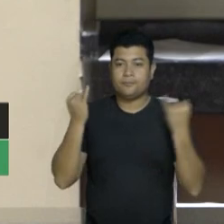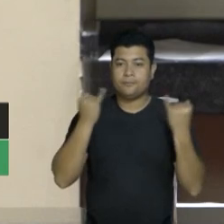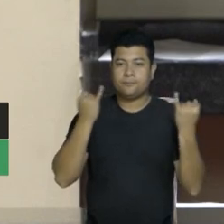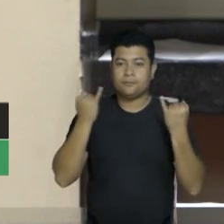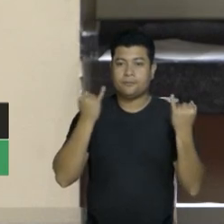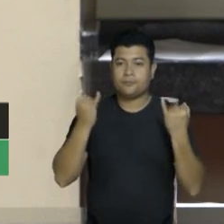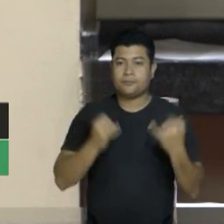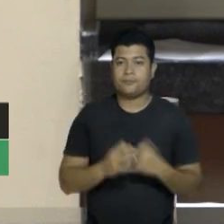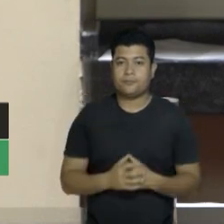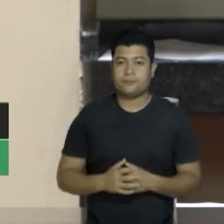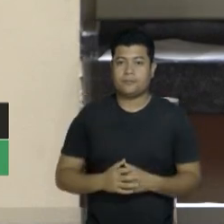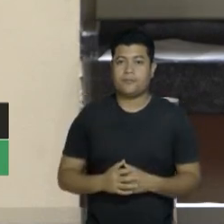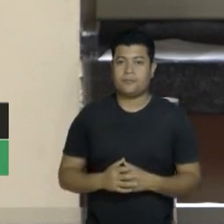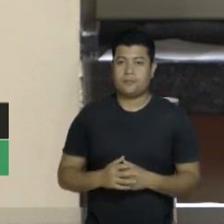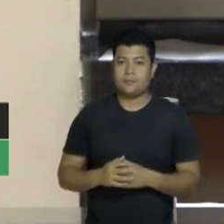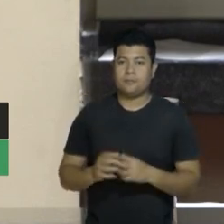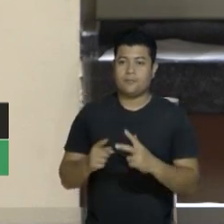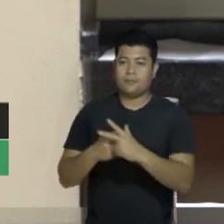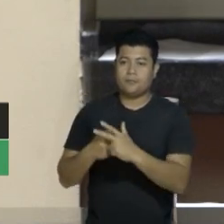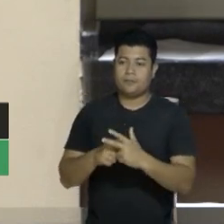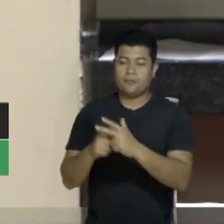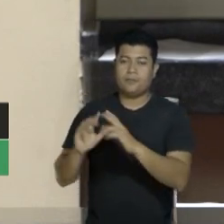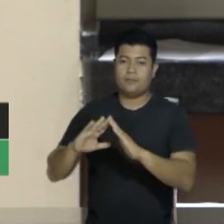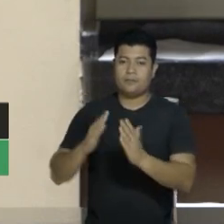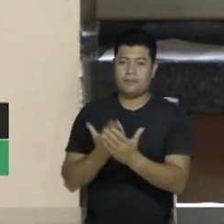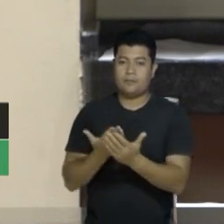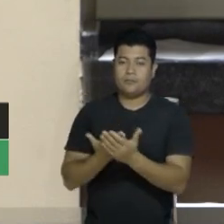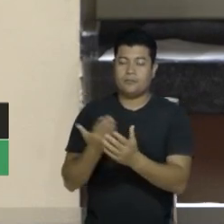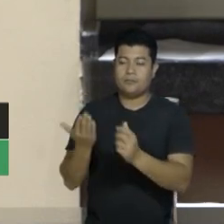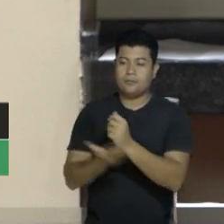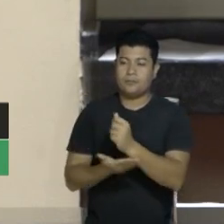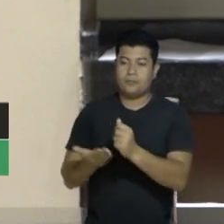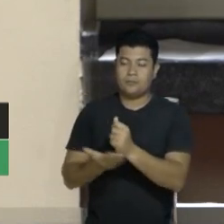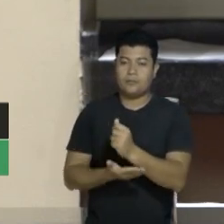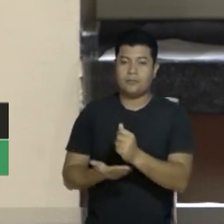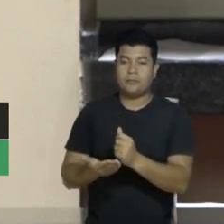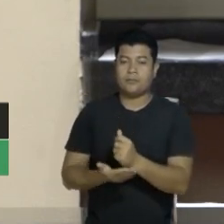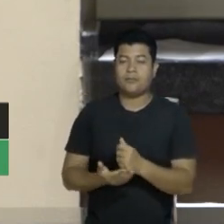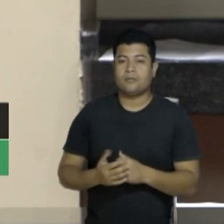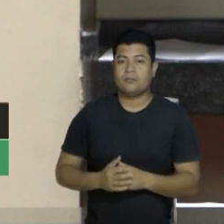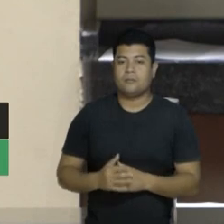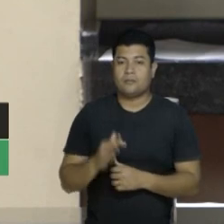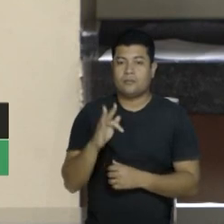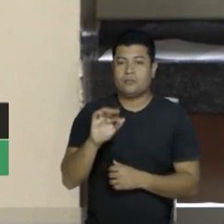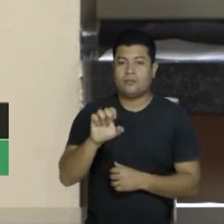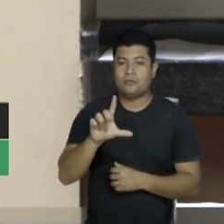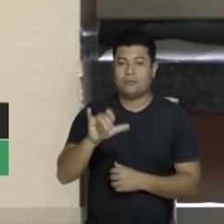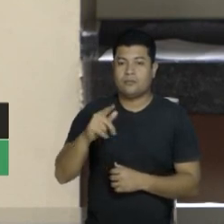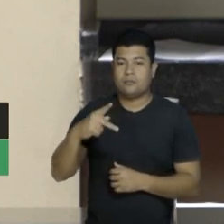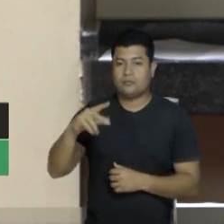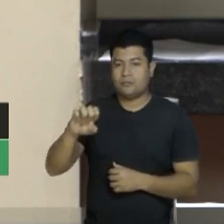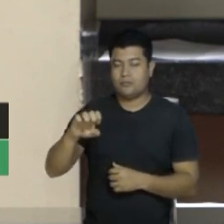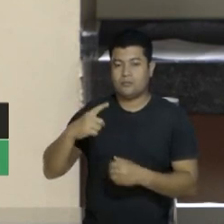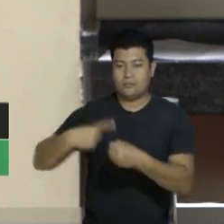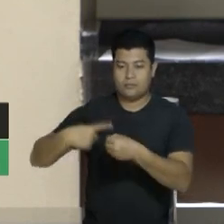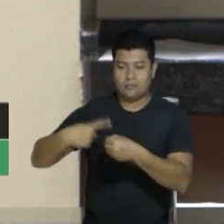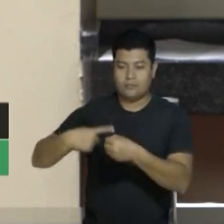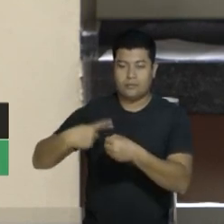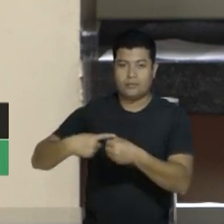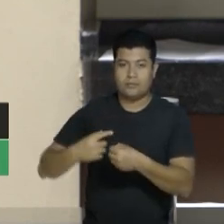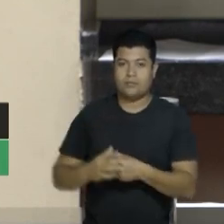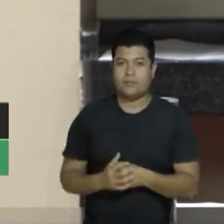informações acerca da reforma na Escola de Educação Básica Felipe Mãe, localizada no município